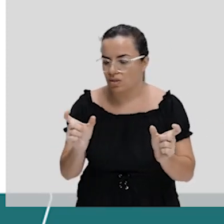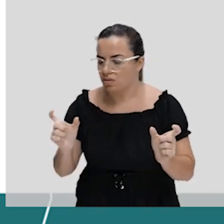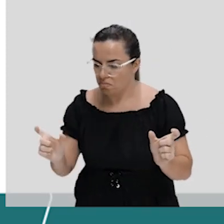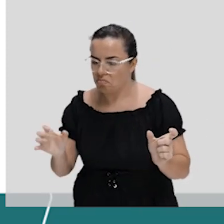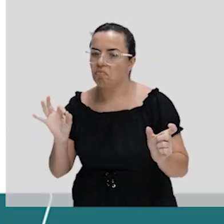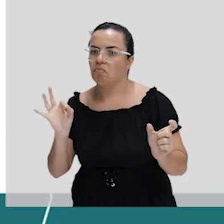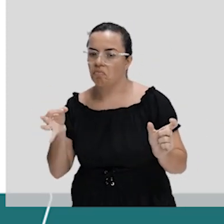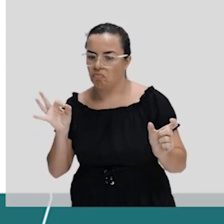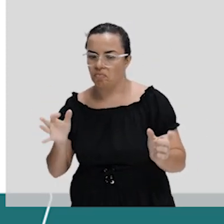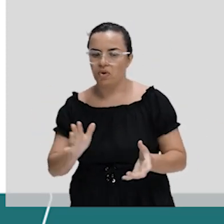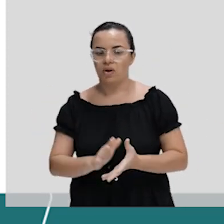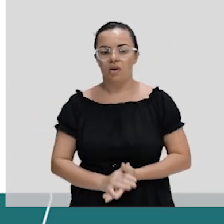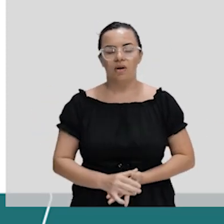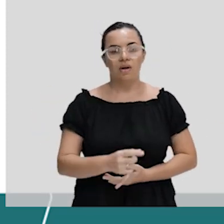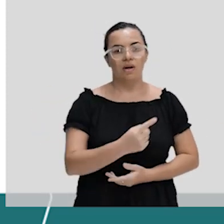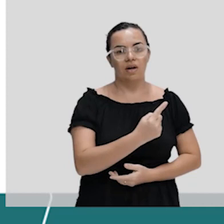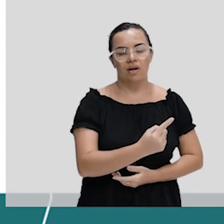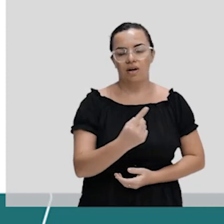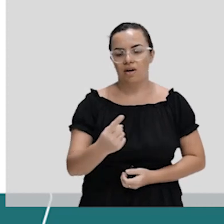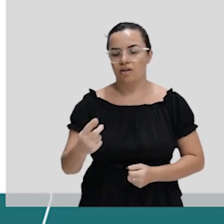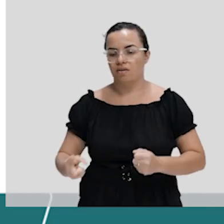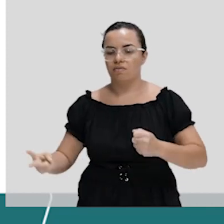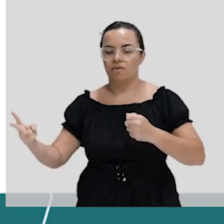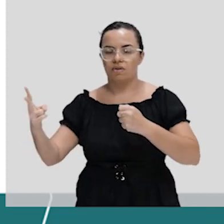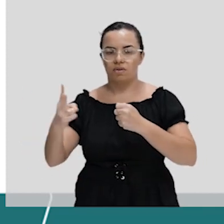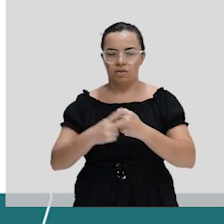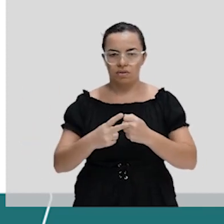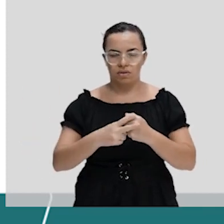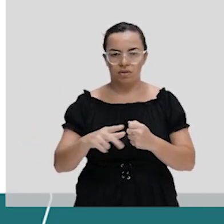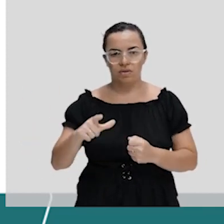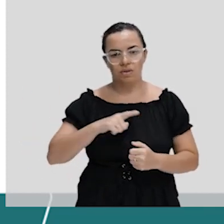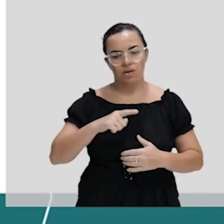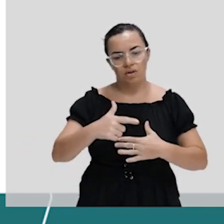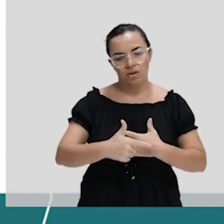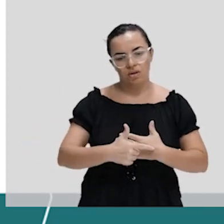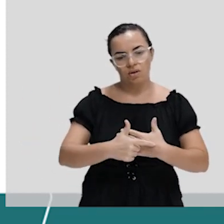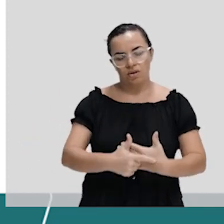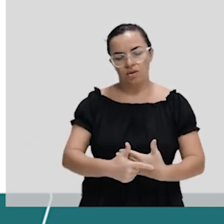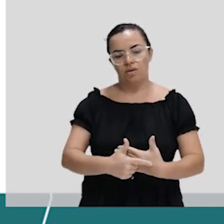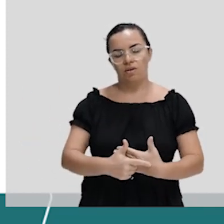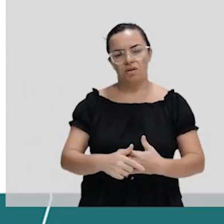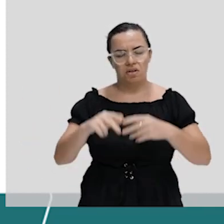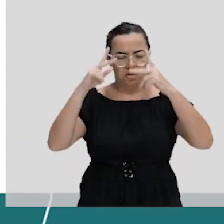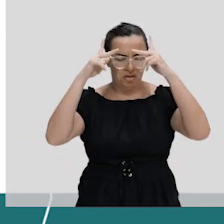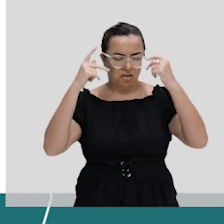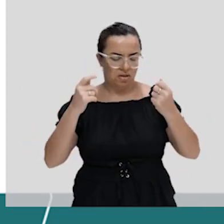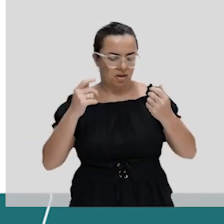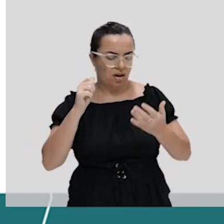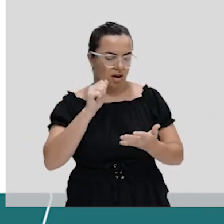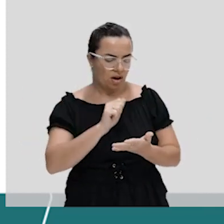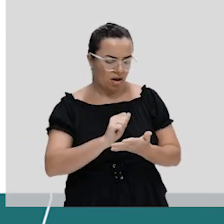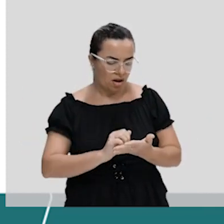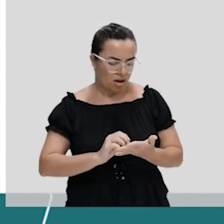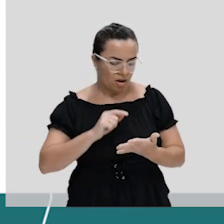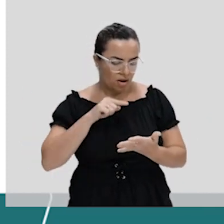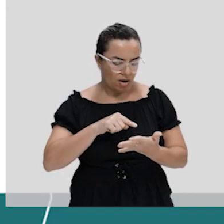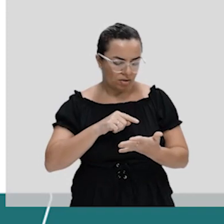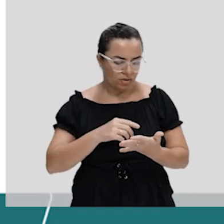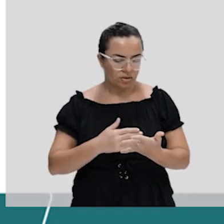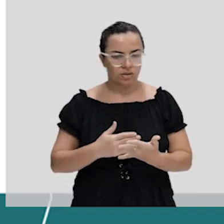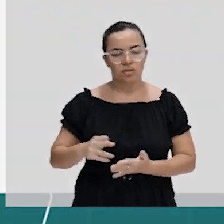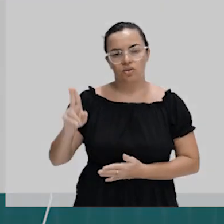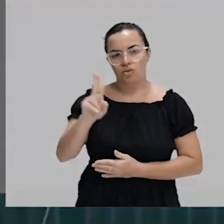cada nome tem função e uma atividade natural no seu uso. Então, quando você estuda a regência, você vai